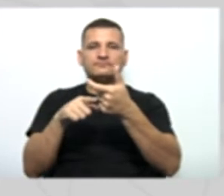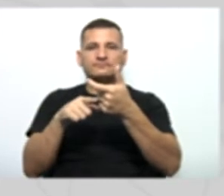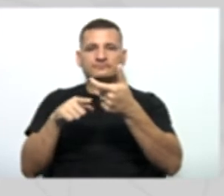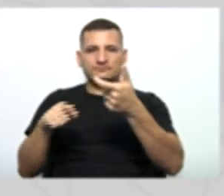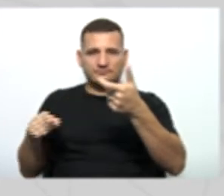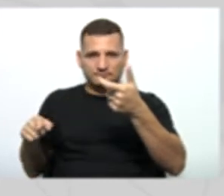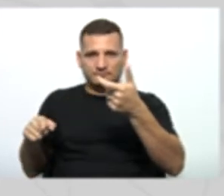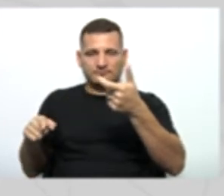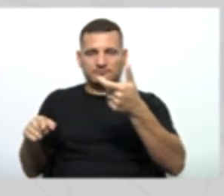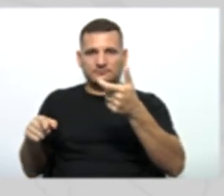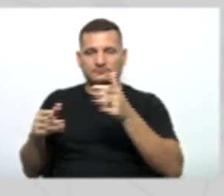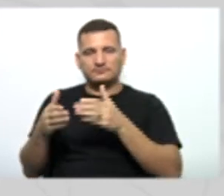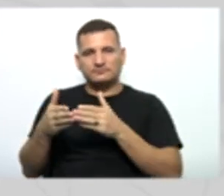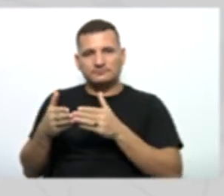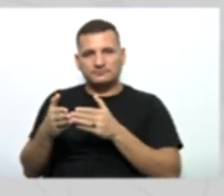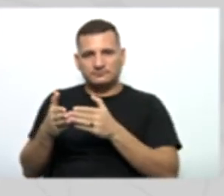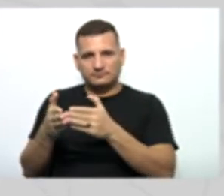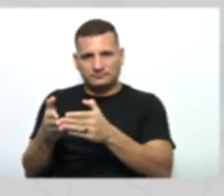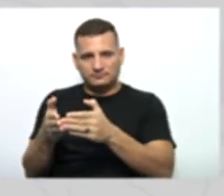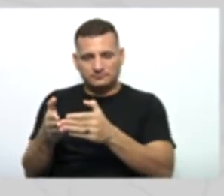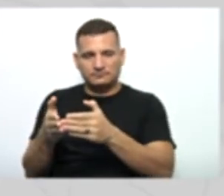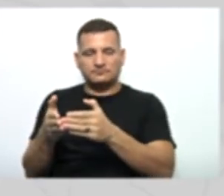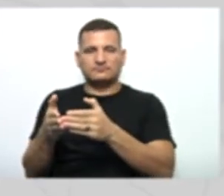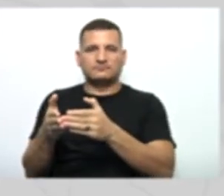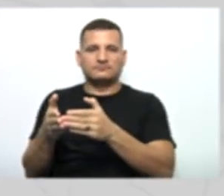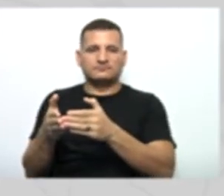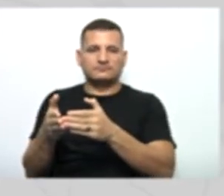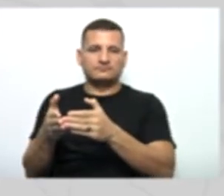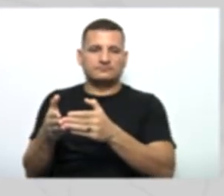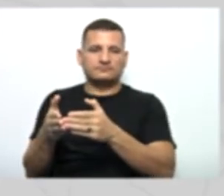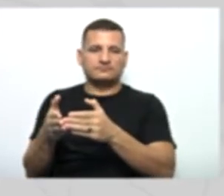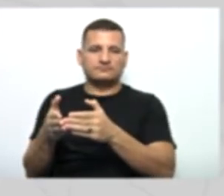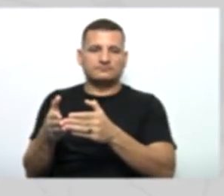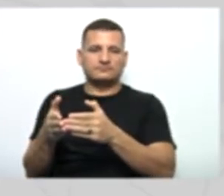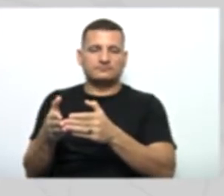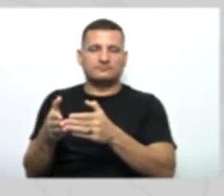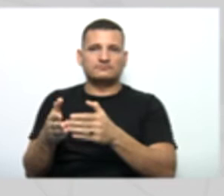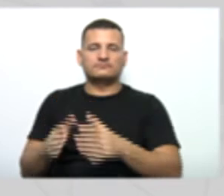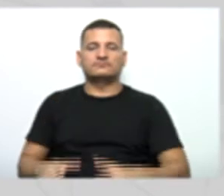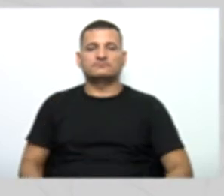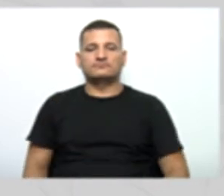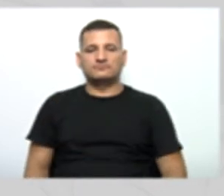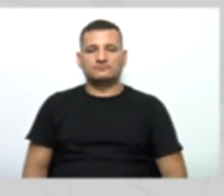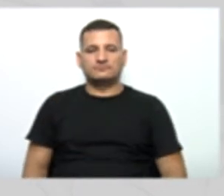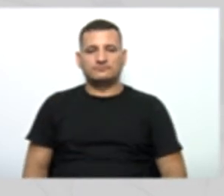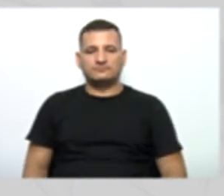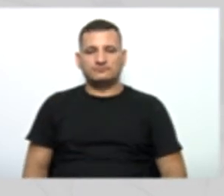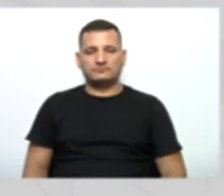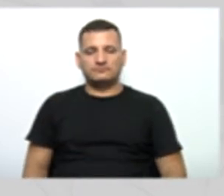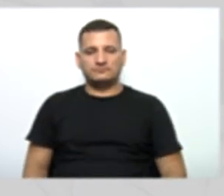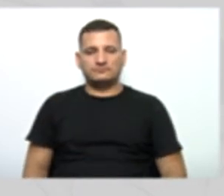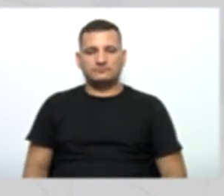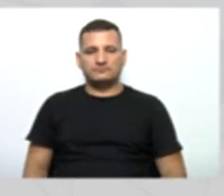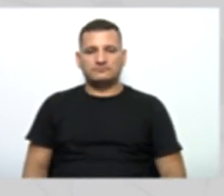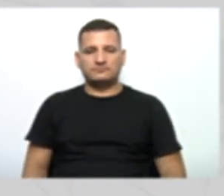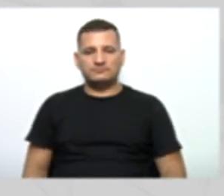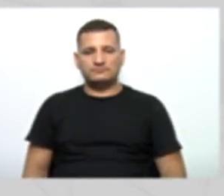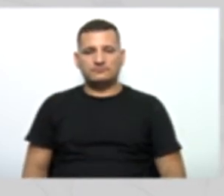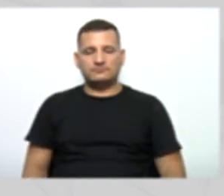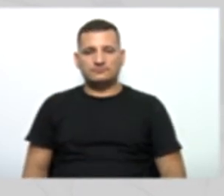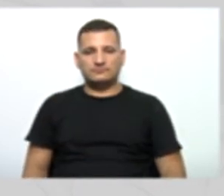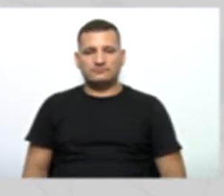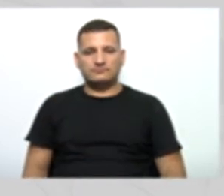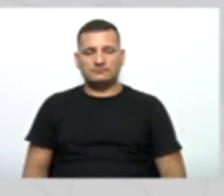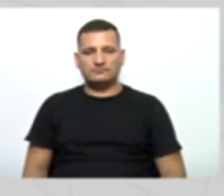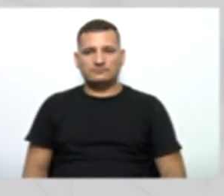veículo fluvial. Como assim, Luiz? Ó, Vejam bem aqui, pessoal. Vamos